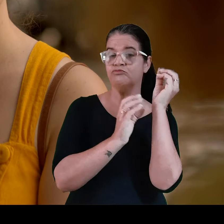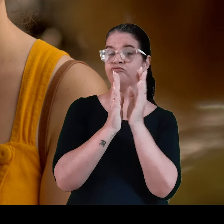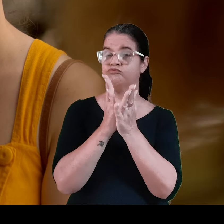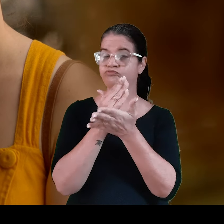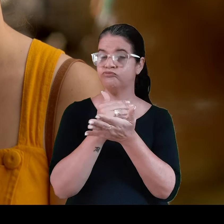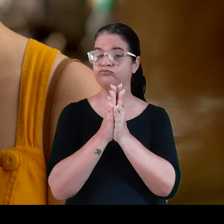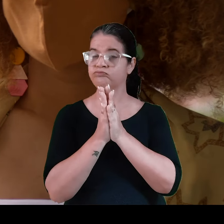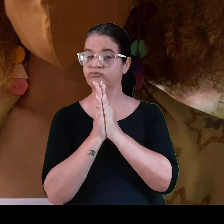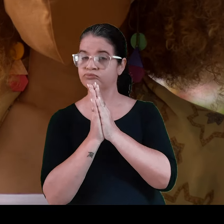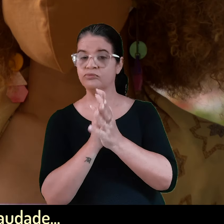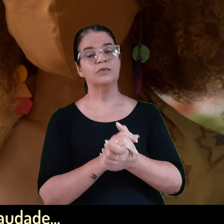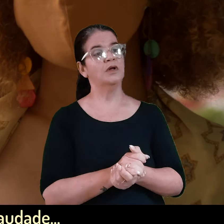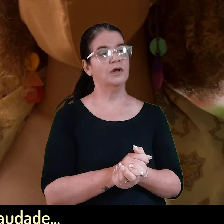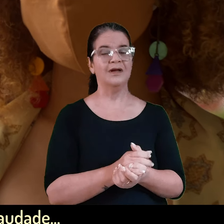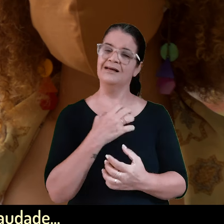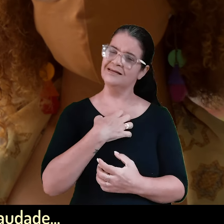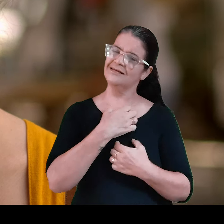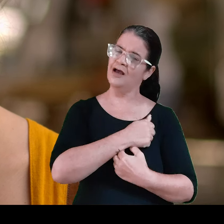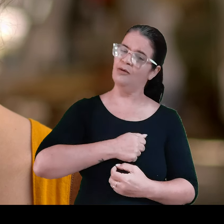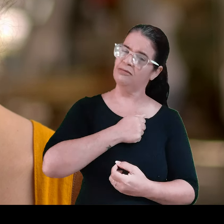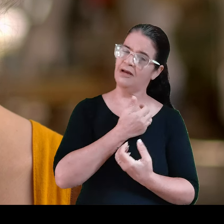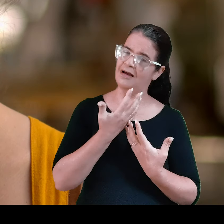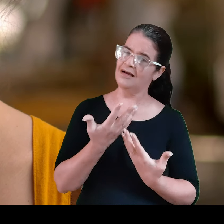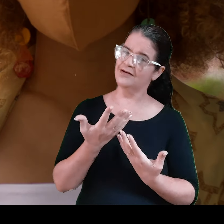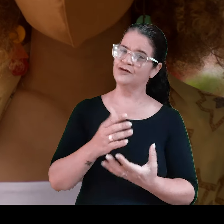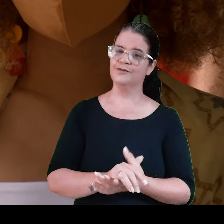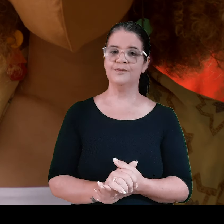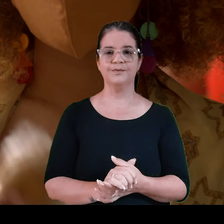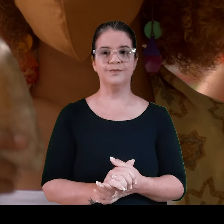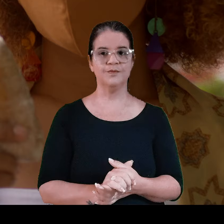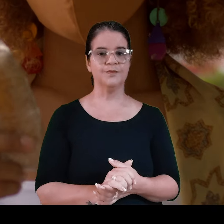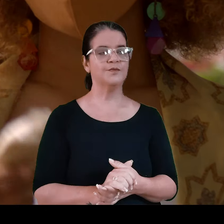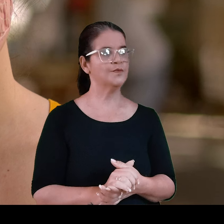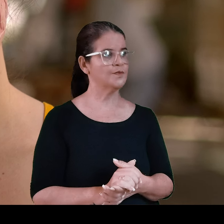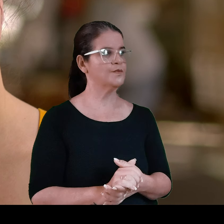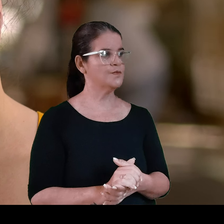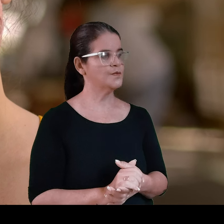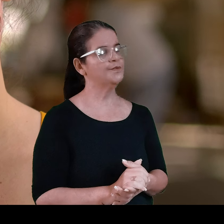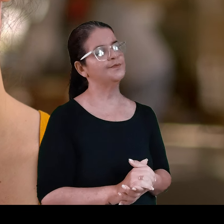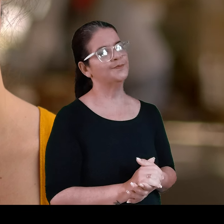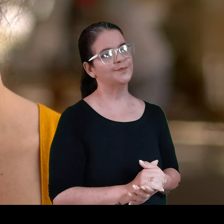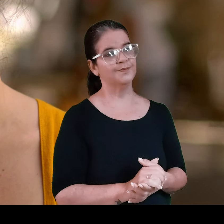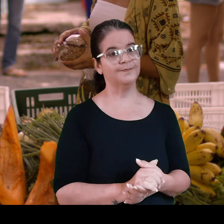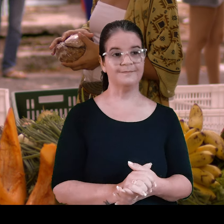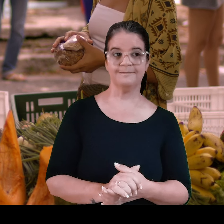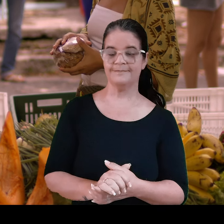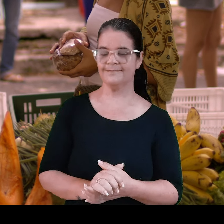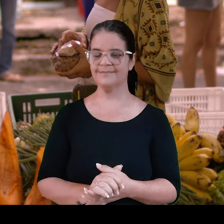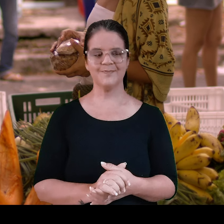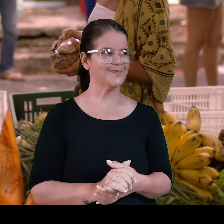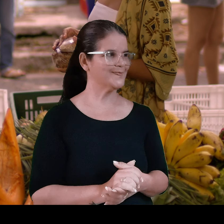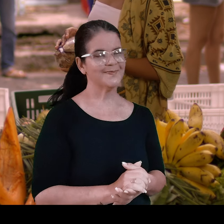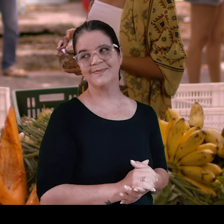Alice olha para a Helena. Estava com saudade. Helena aponta para o pastel de jaca. Helena é negra, tem cabelos